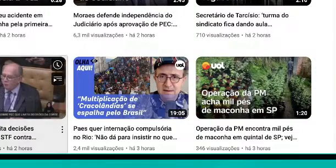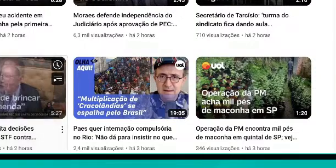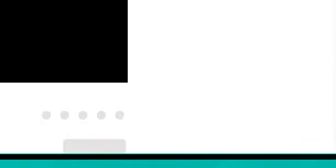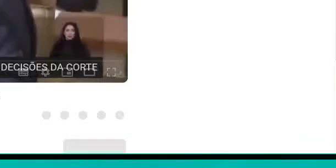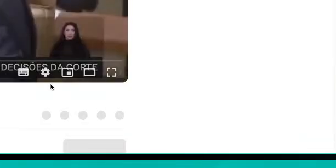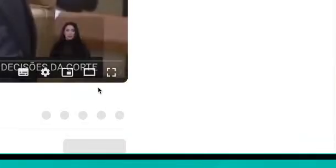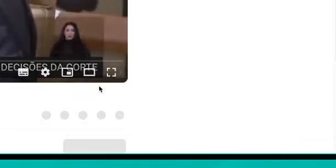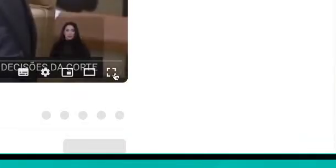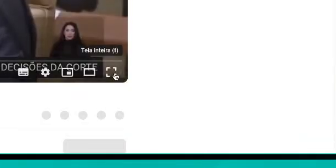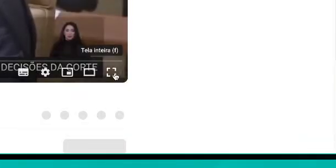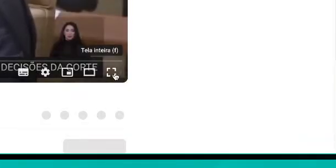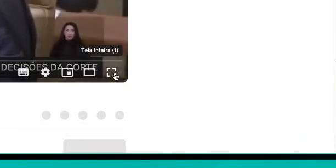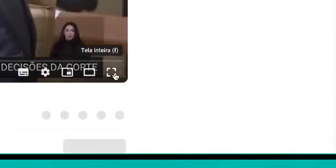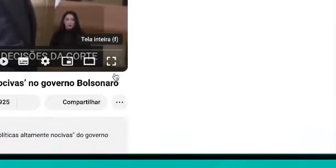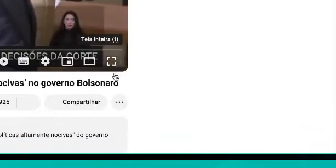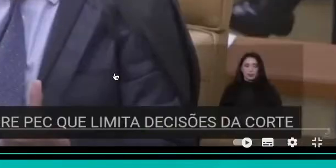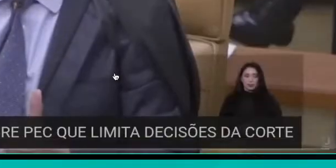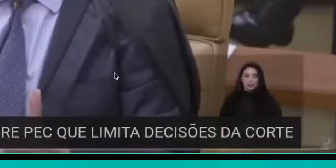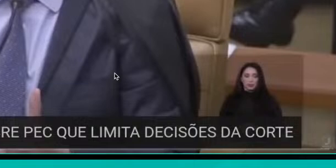Aqui, ó.